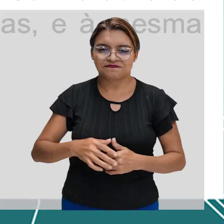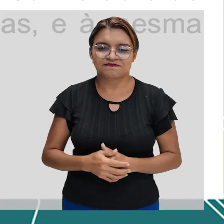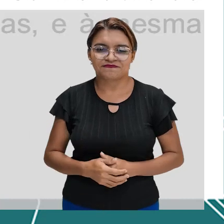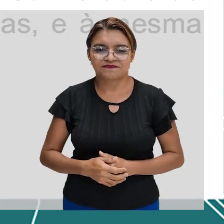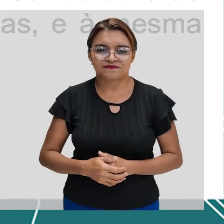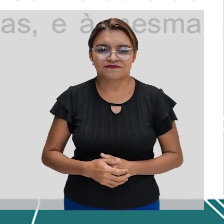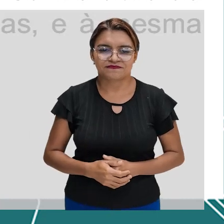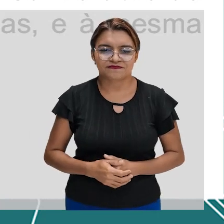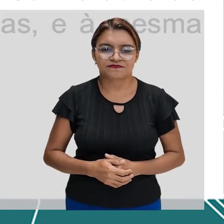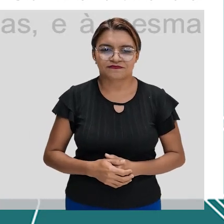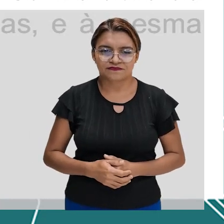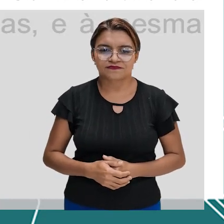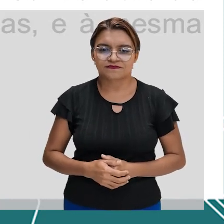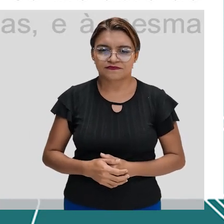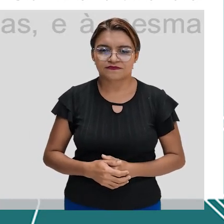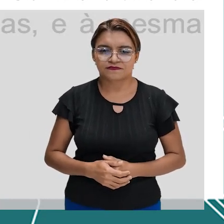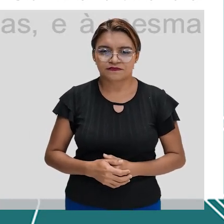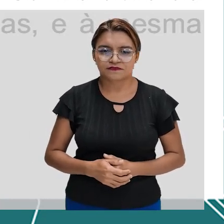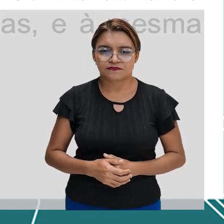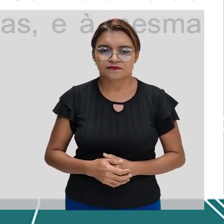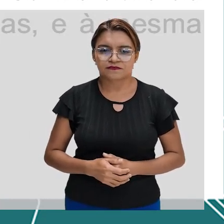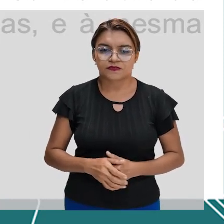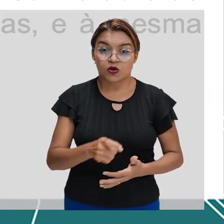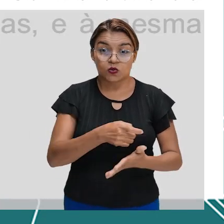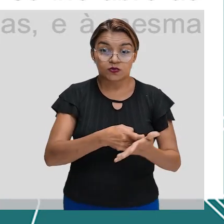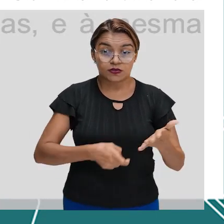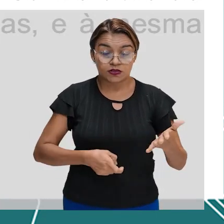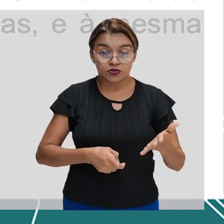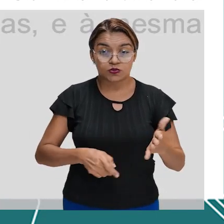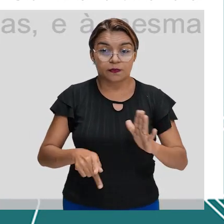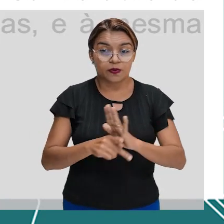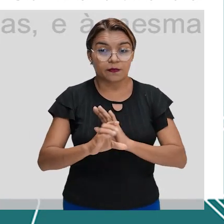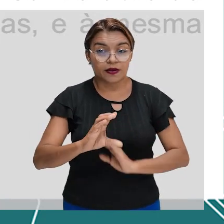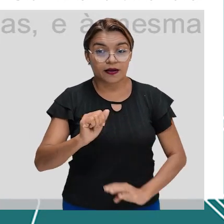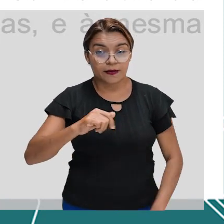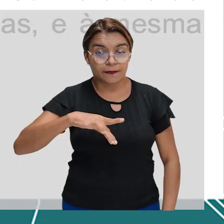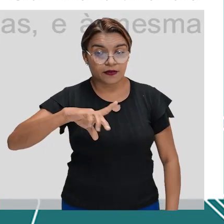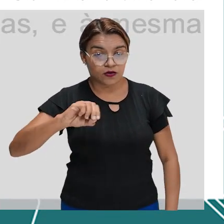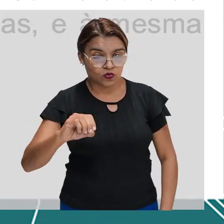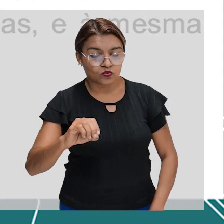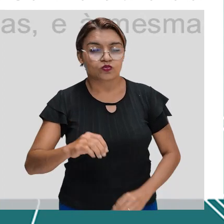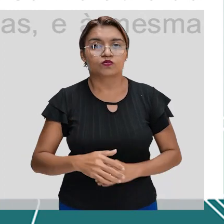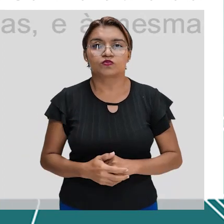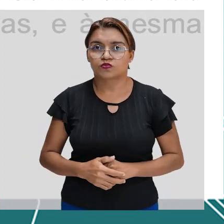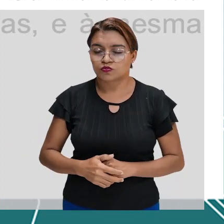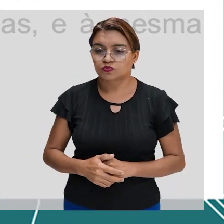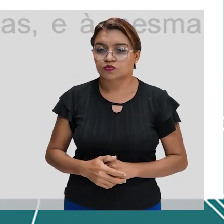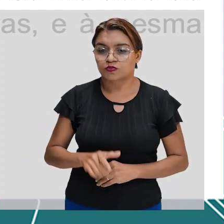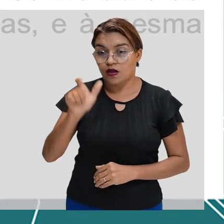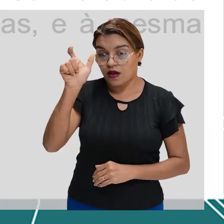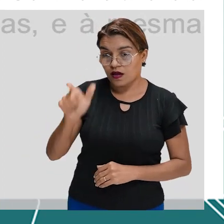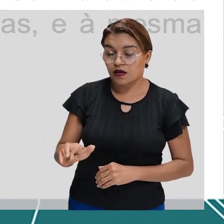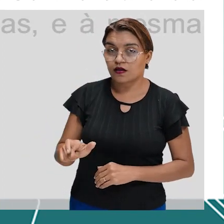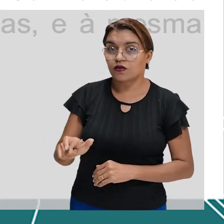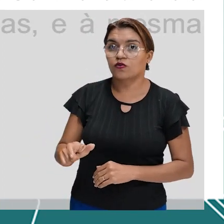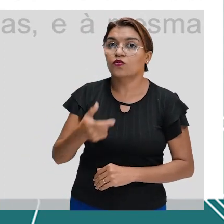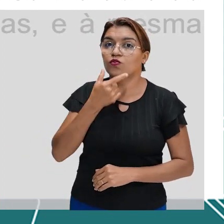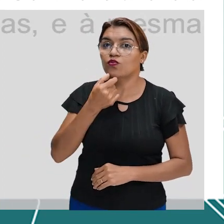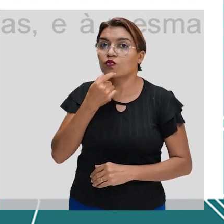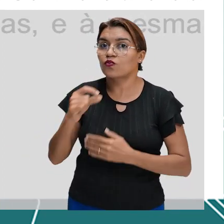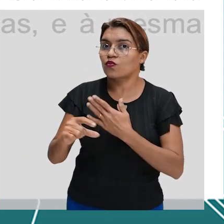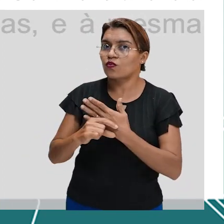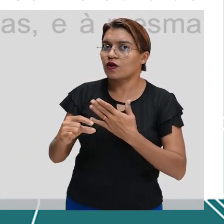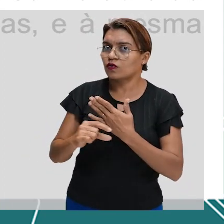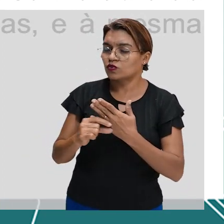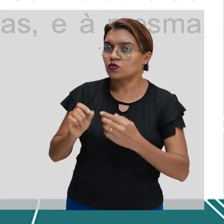Leia esse trecho de amor de perdição de Camilo Castelo Branco gente Camilo Castelo Branco é também uma grande